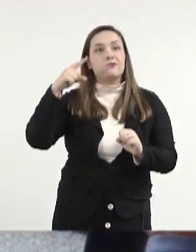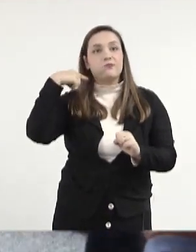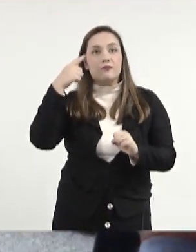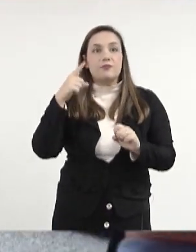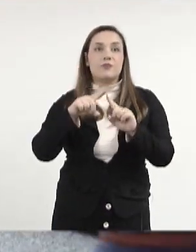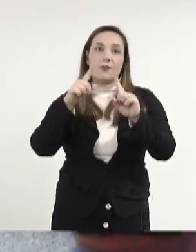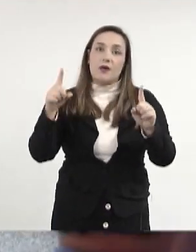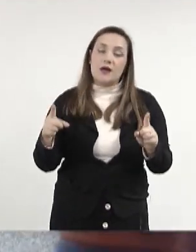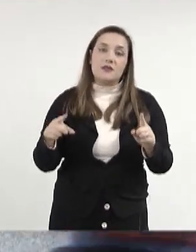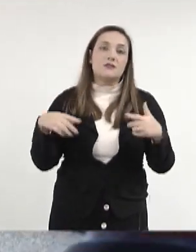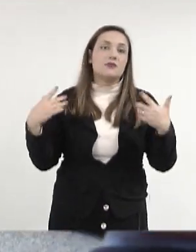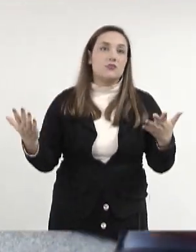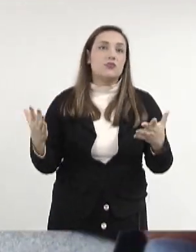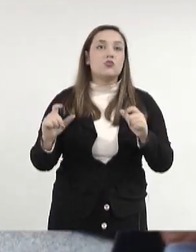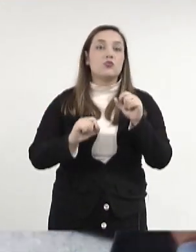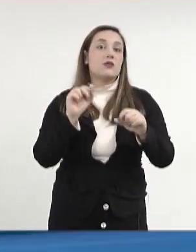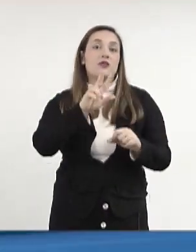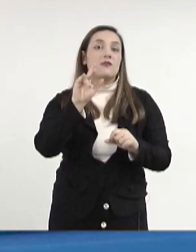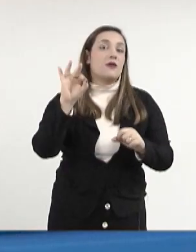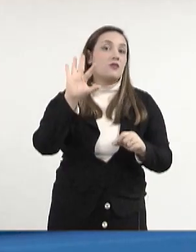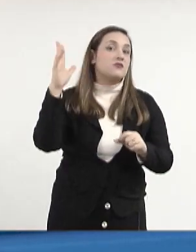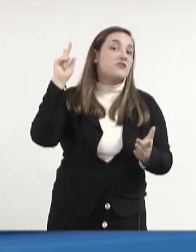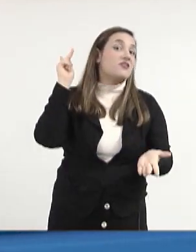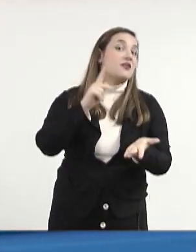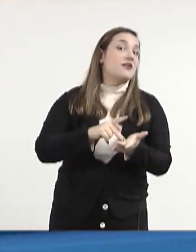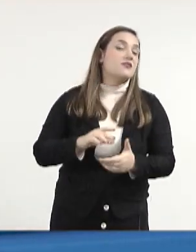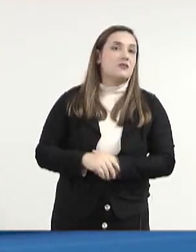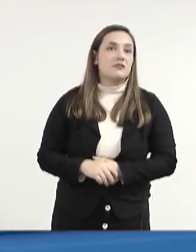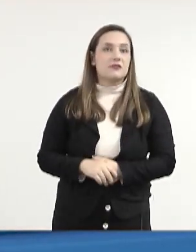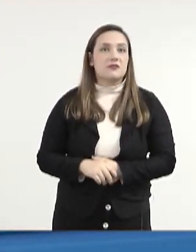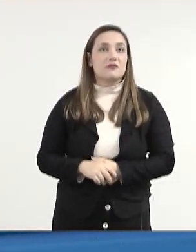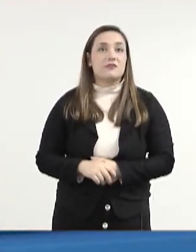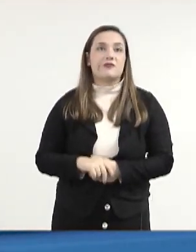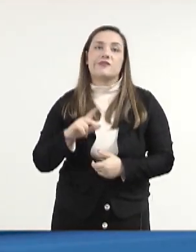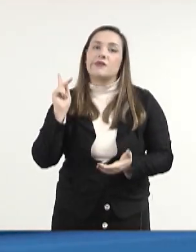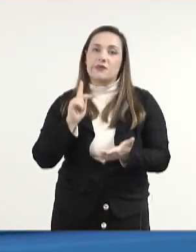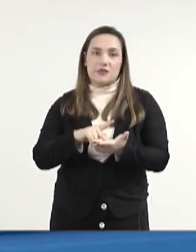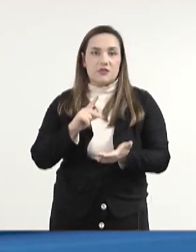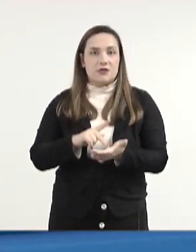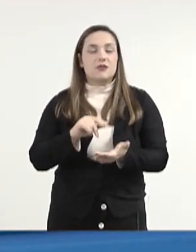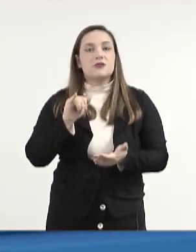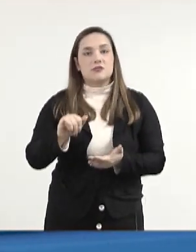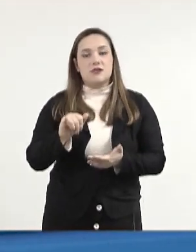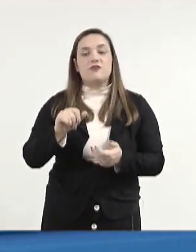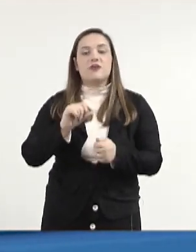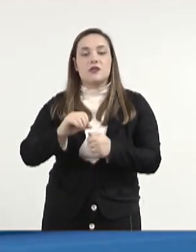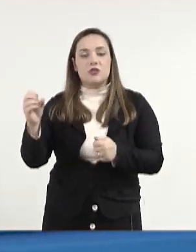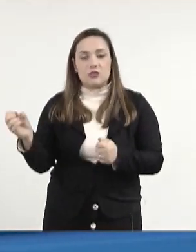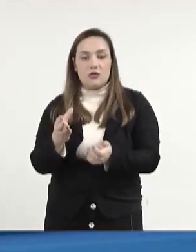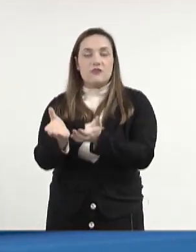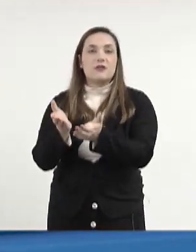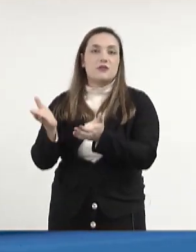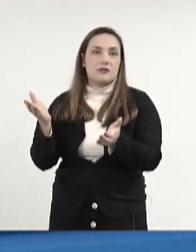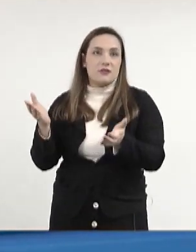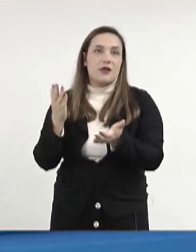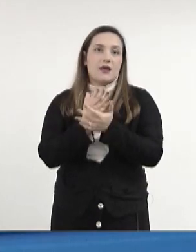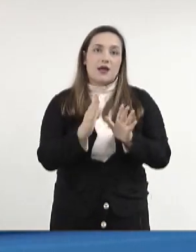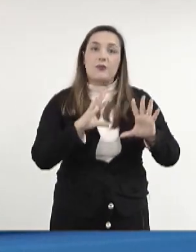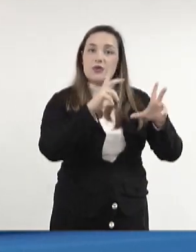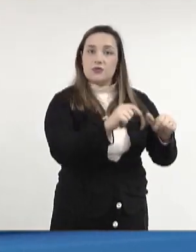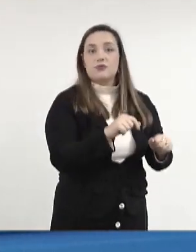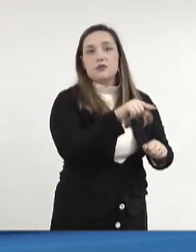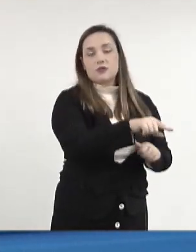jurídico, entretanto, o que vai acontecer na prática? Na prática, se optar pela relicitação, encerra